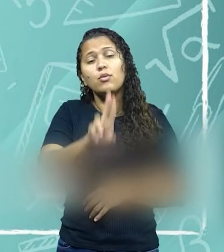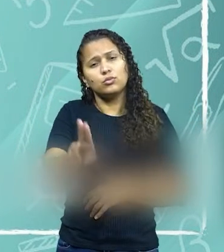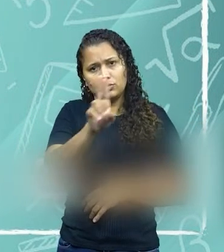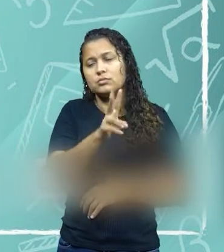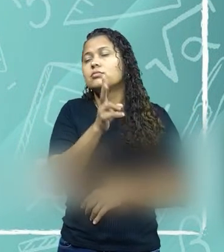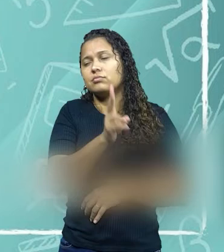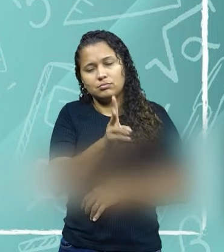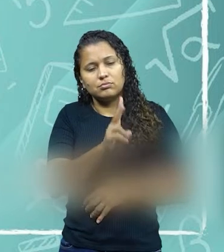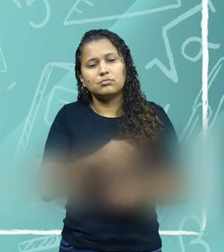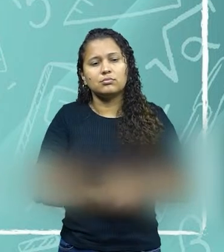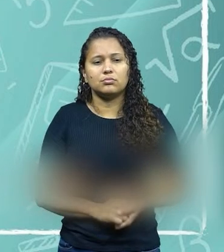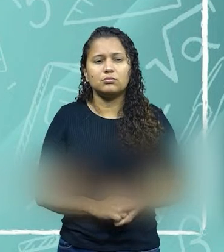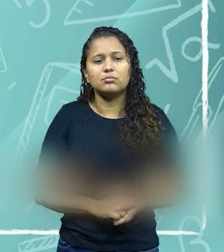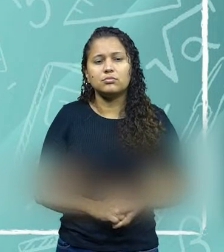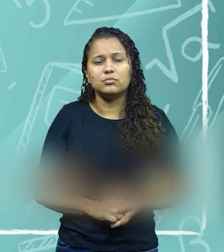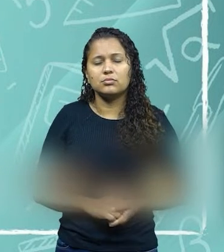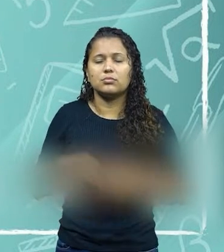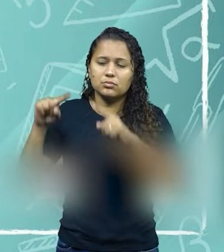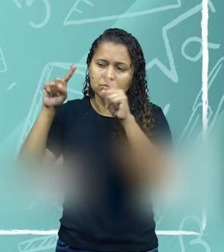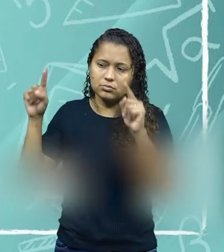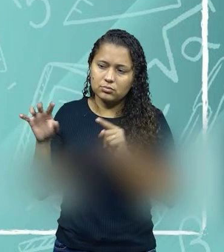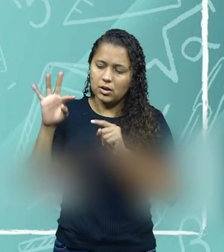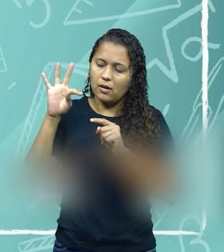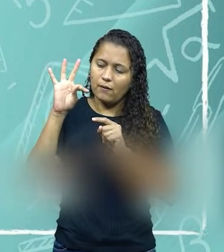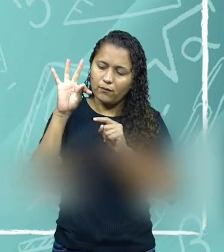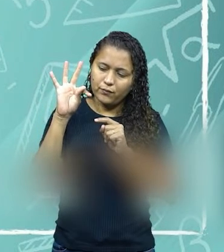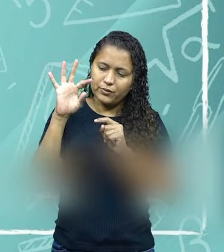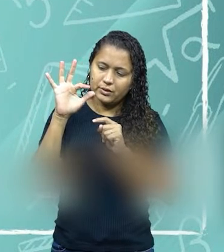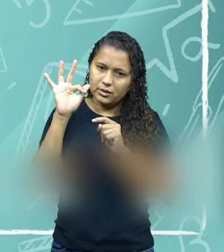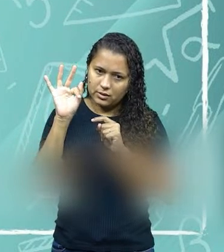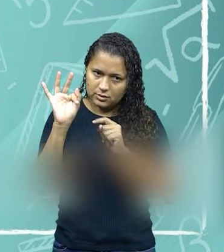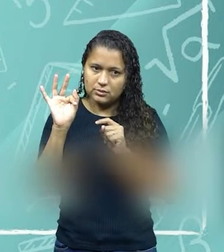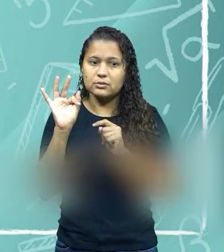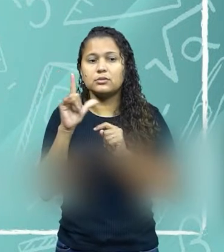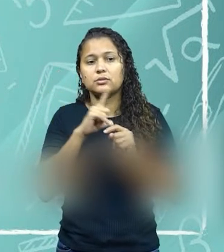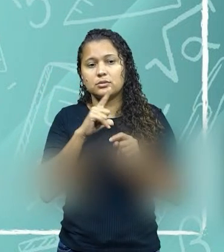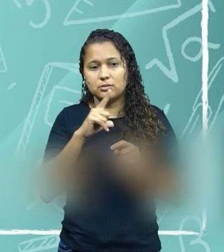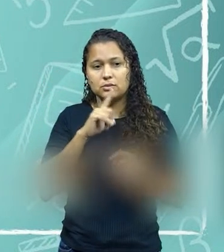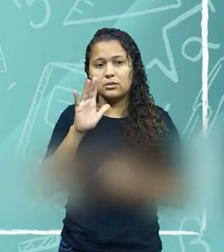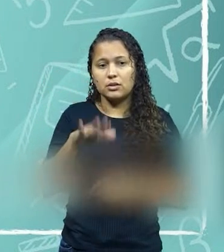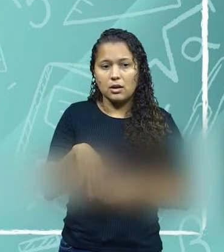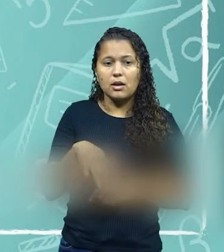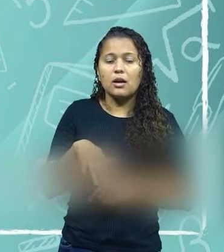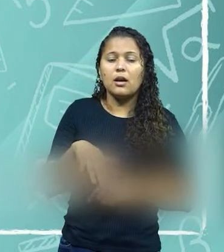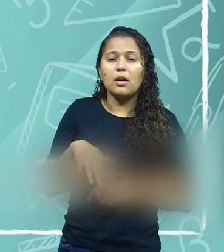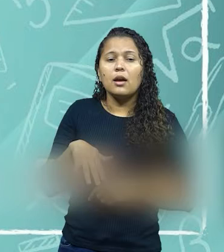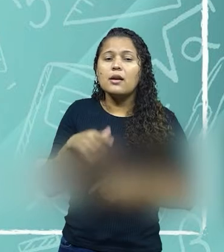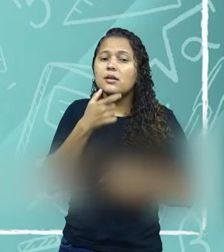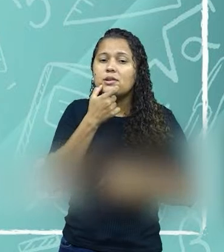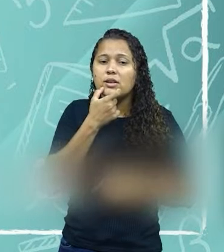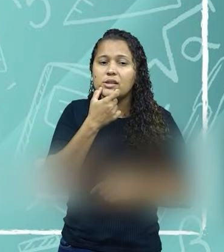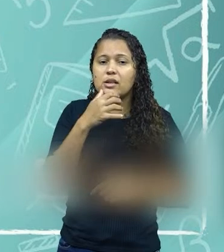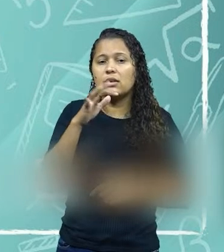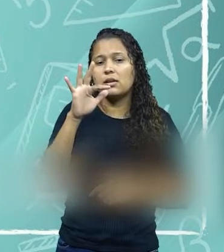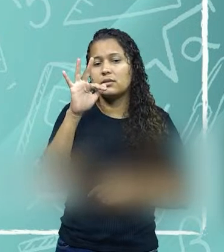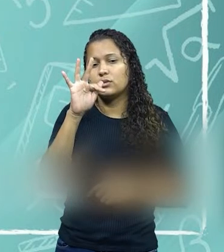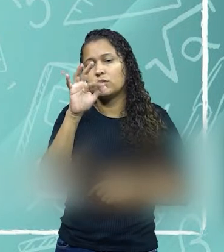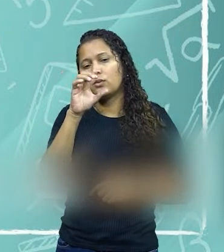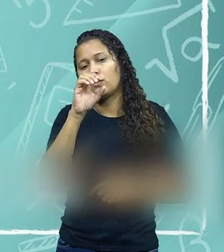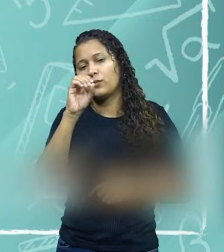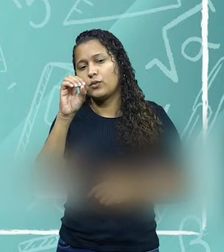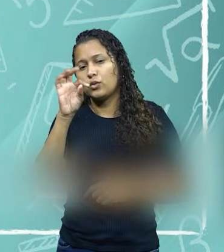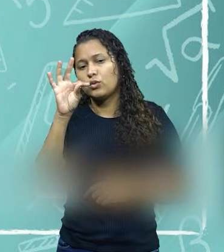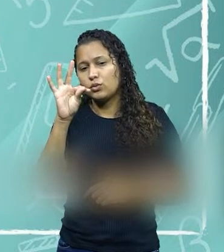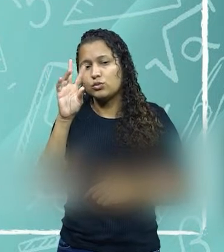usado até hoje, que ele é representado pelo FT. O pé, ele vem do inglês, então é foot, né? Pé em